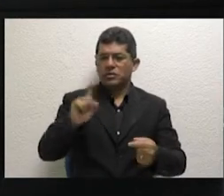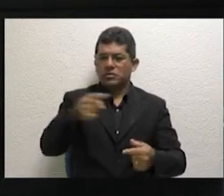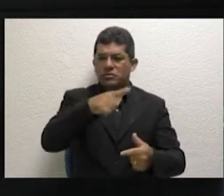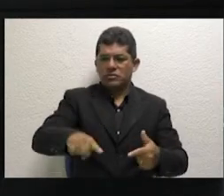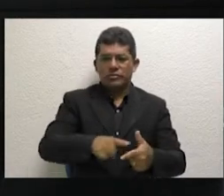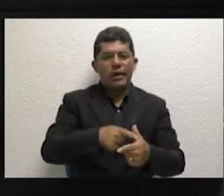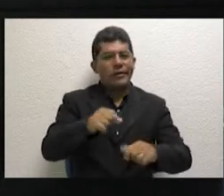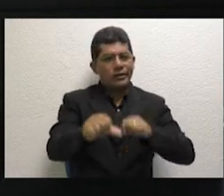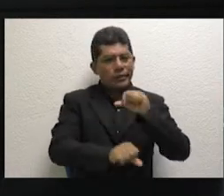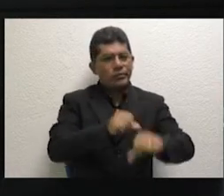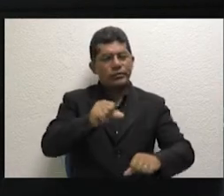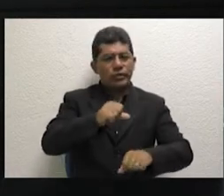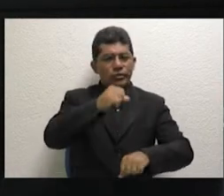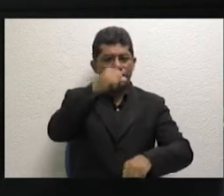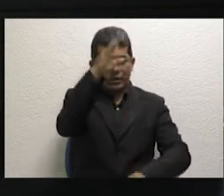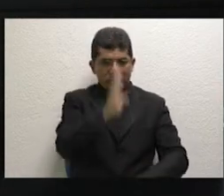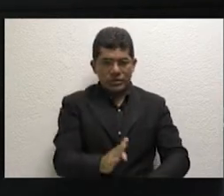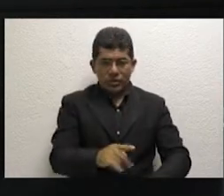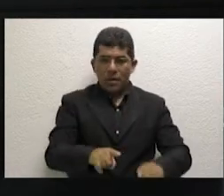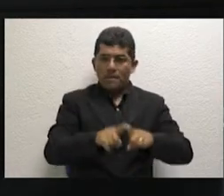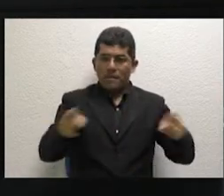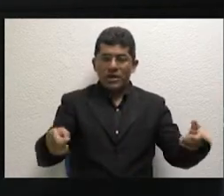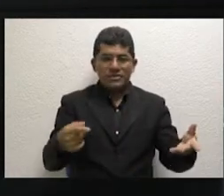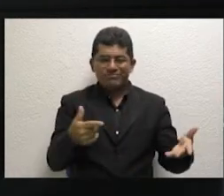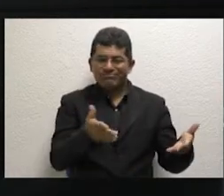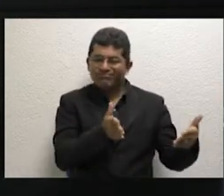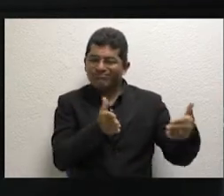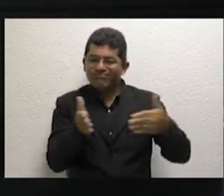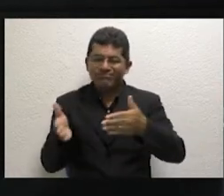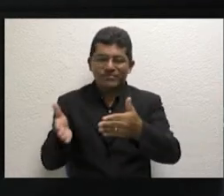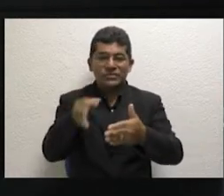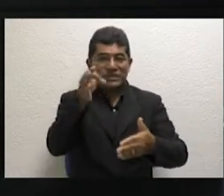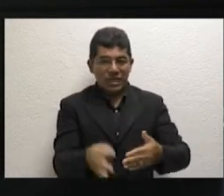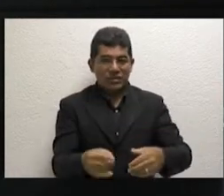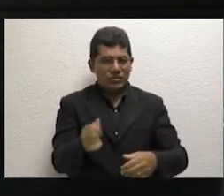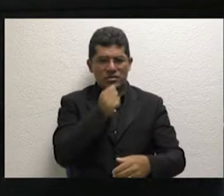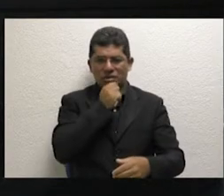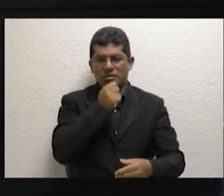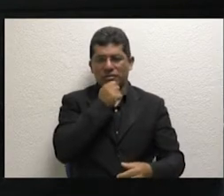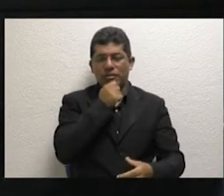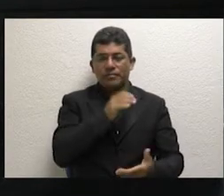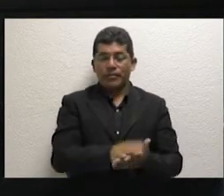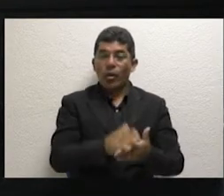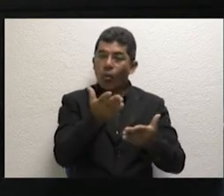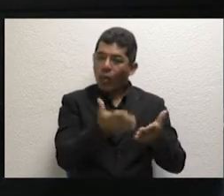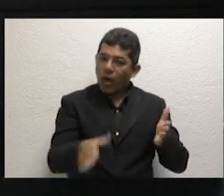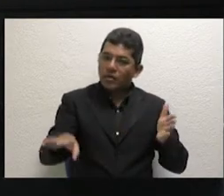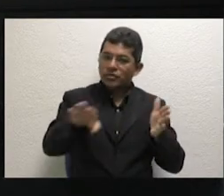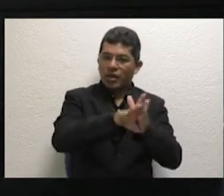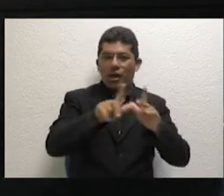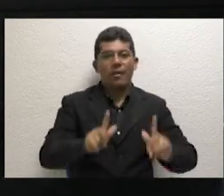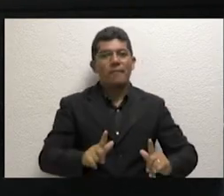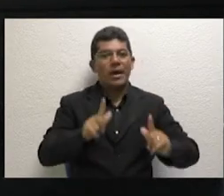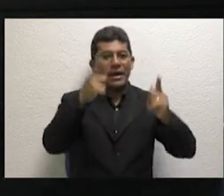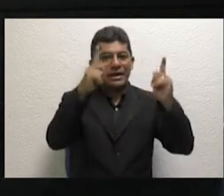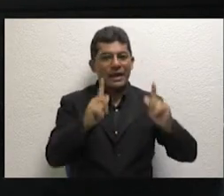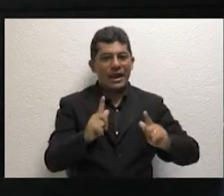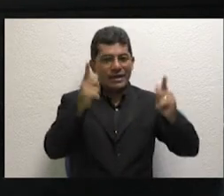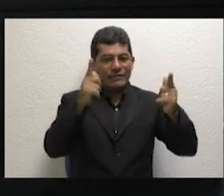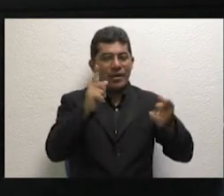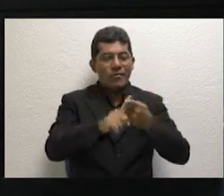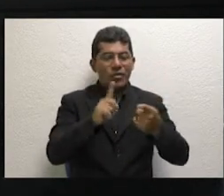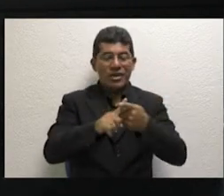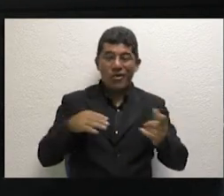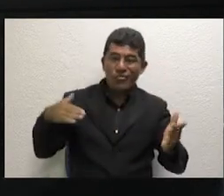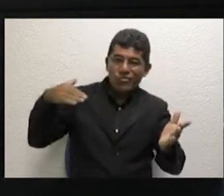no país mas eu creio que não é o caminho o caminho quando se chega a uma greve é o último estágio